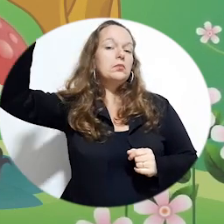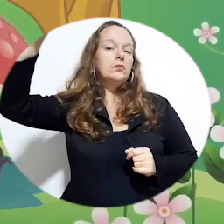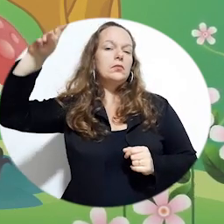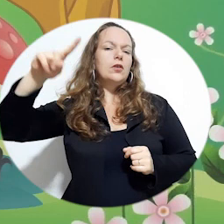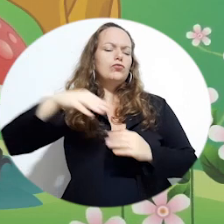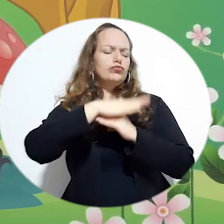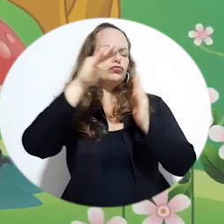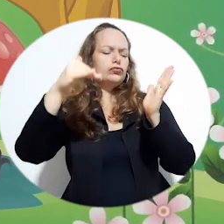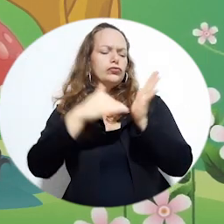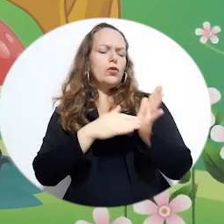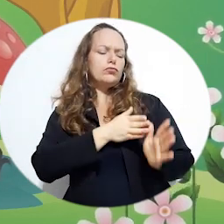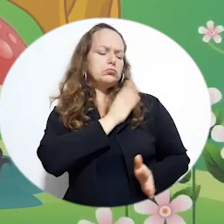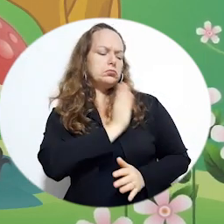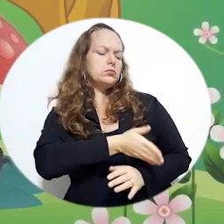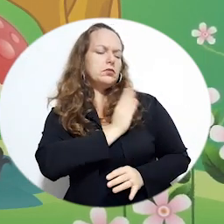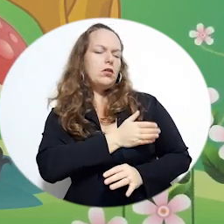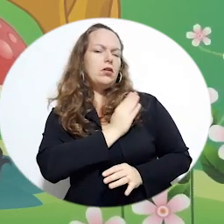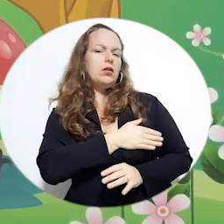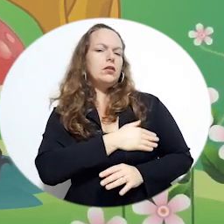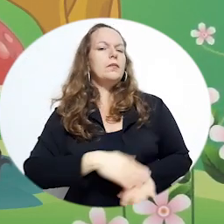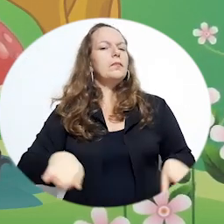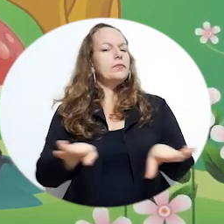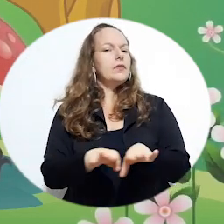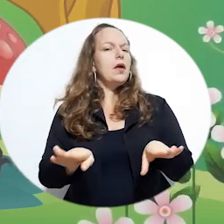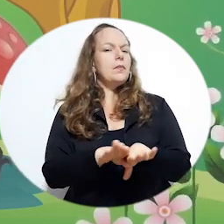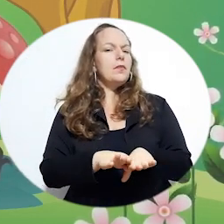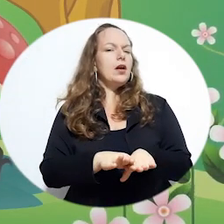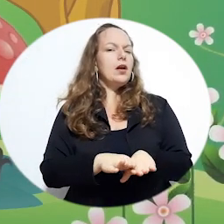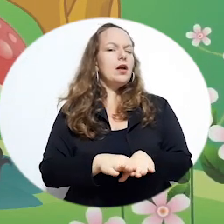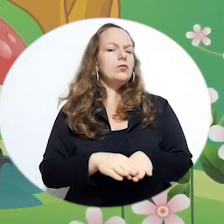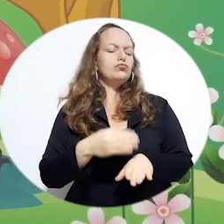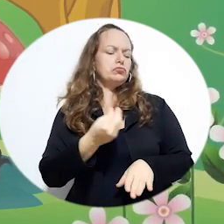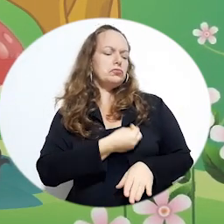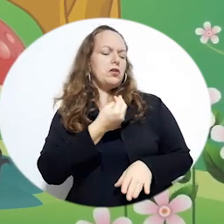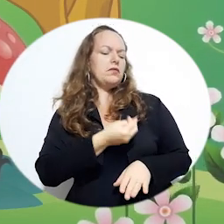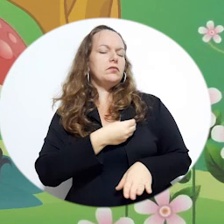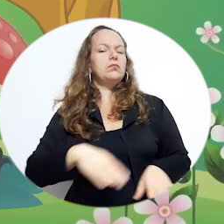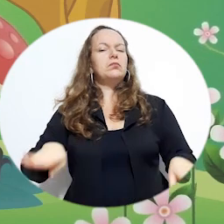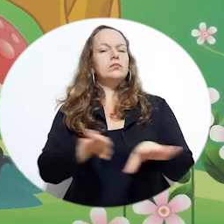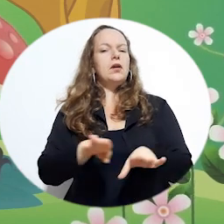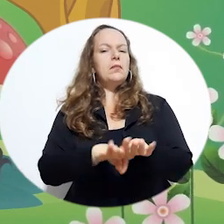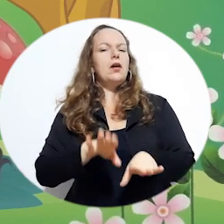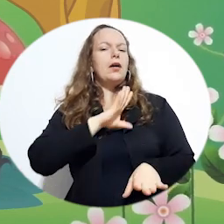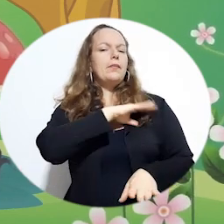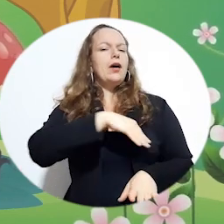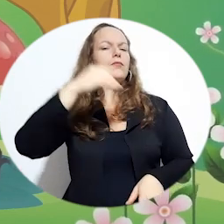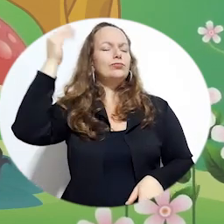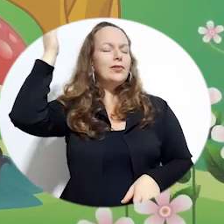de todo o seu coração, de toda a sua alma e de todo o